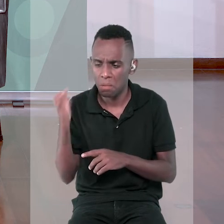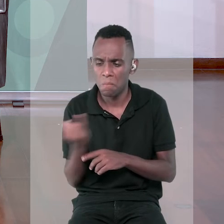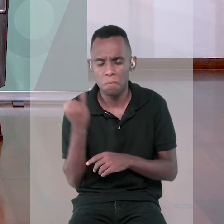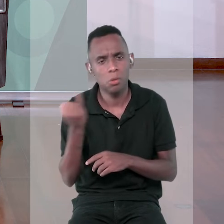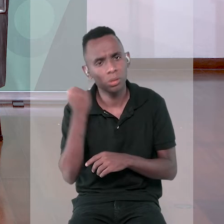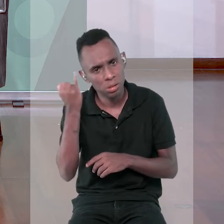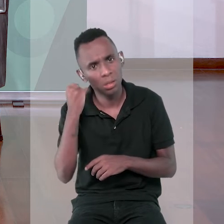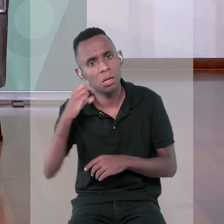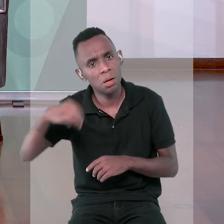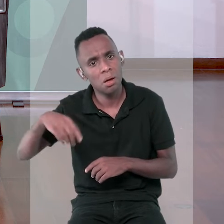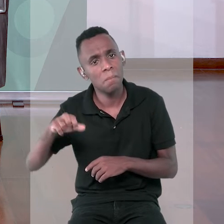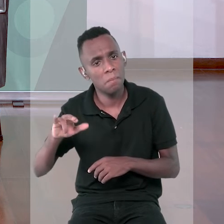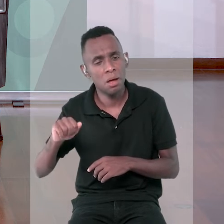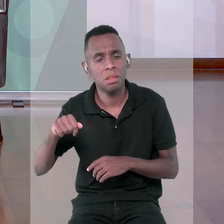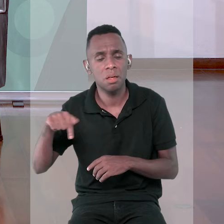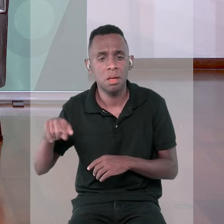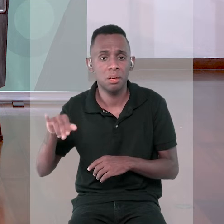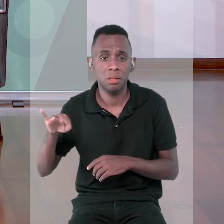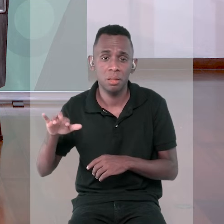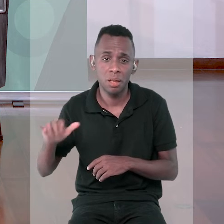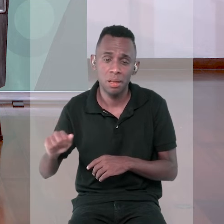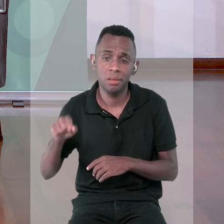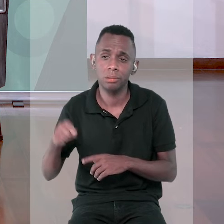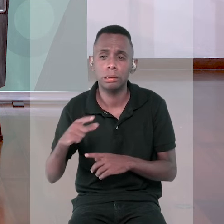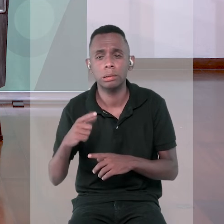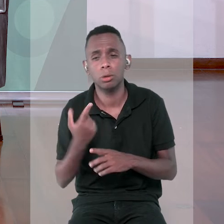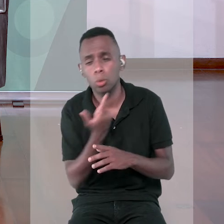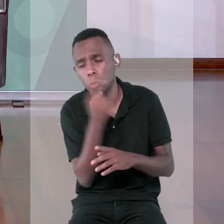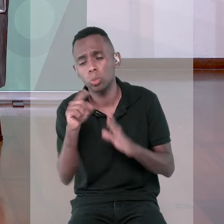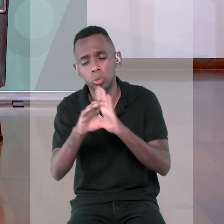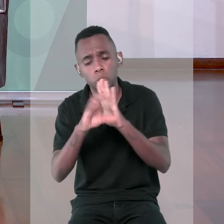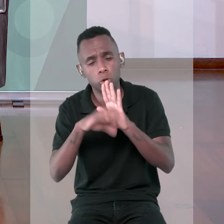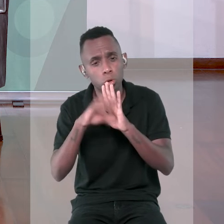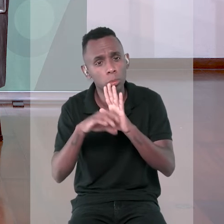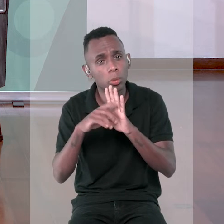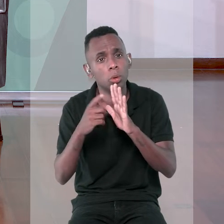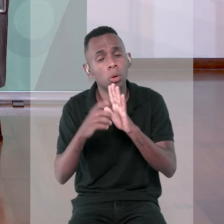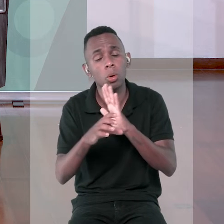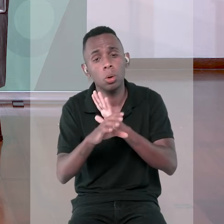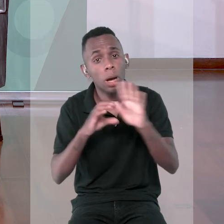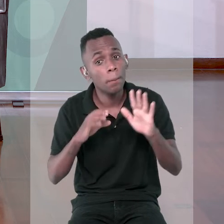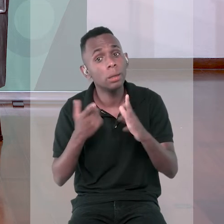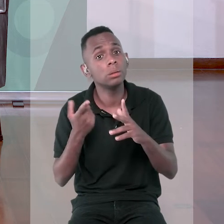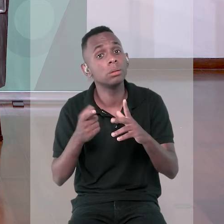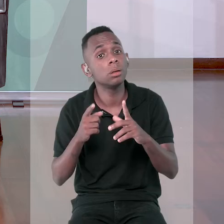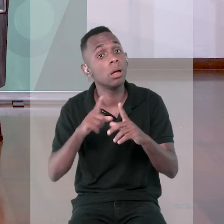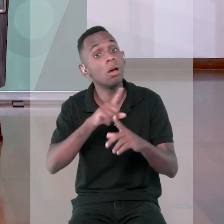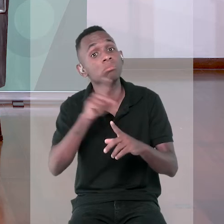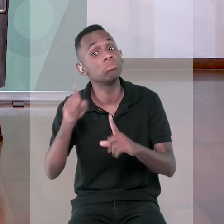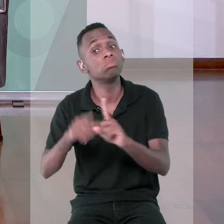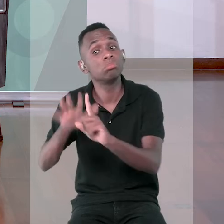importante, que é Maria Quitéria, que tem ondas, né? Até o último capítulo é uma pergunta. Maria Quitéria foi